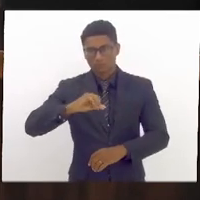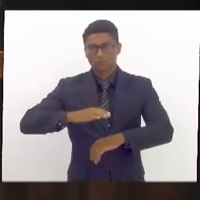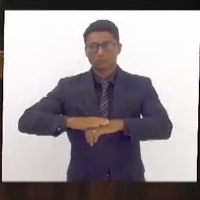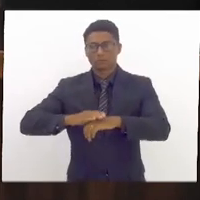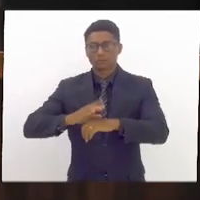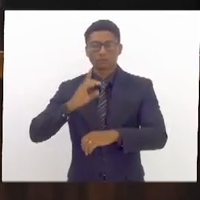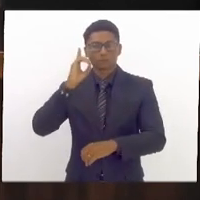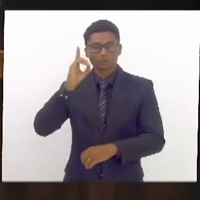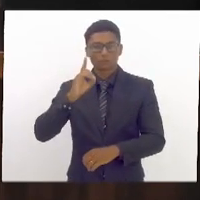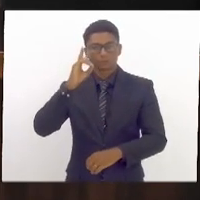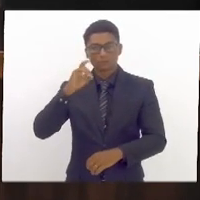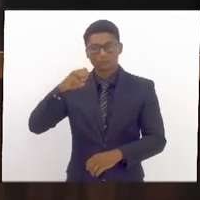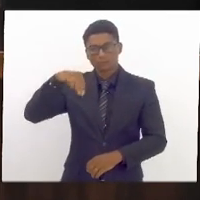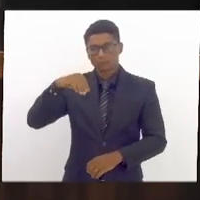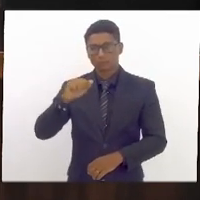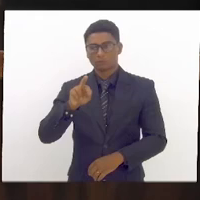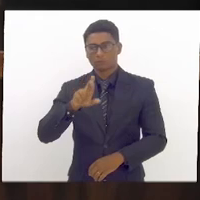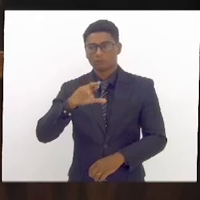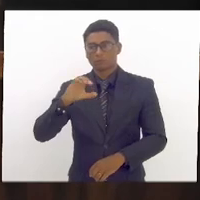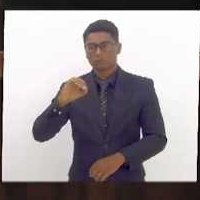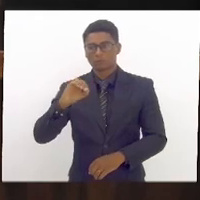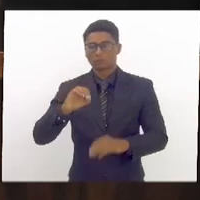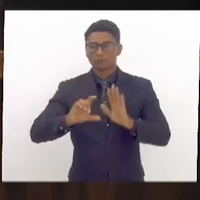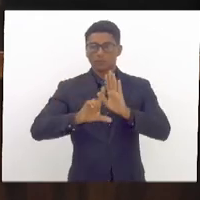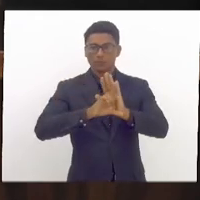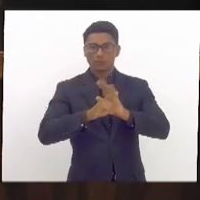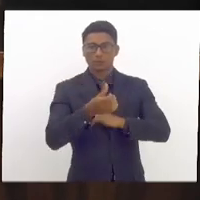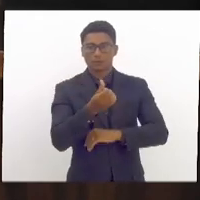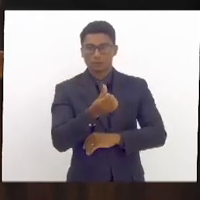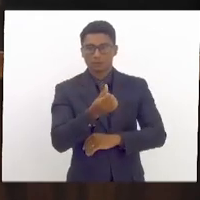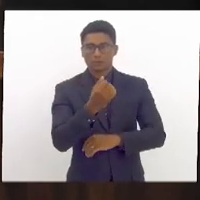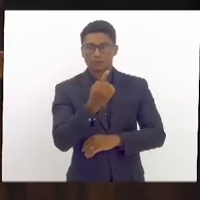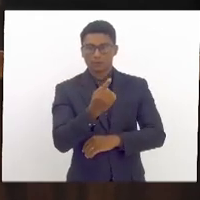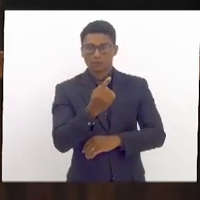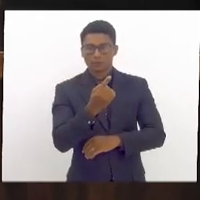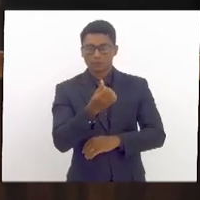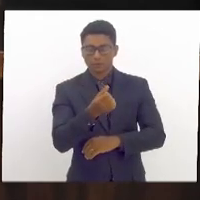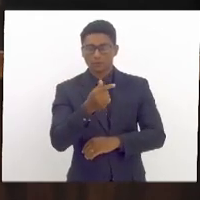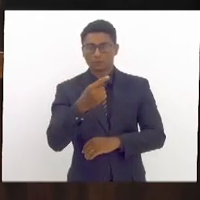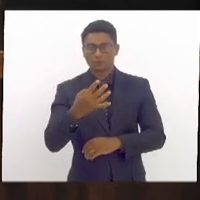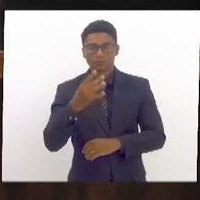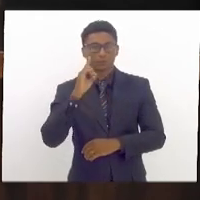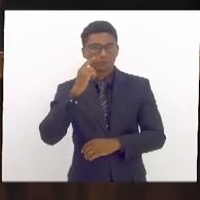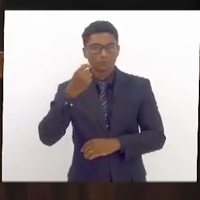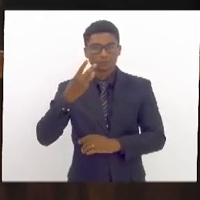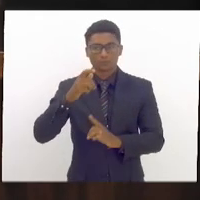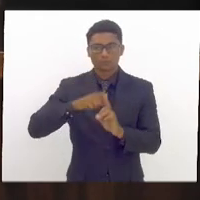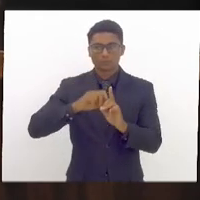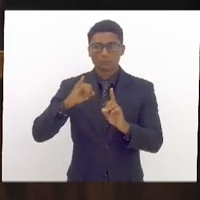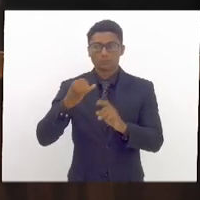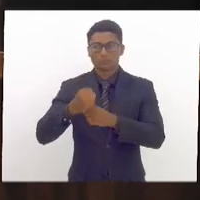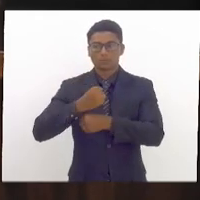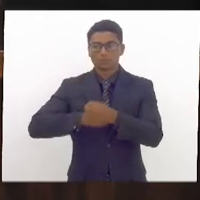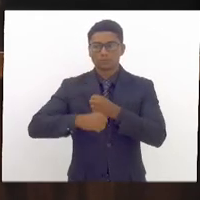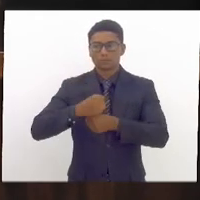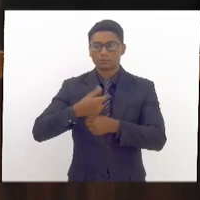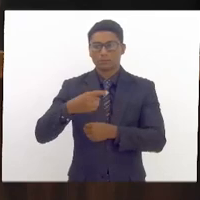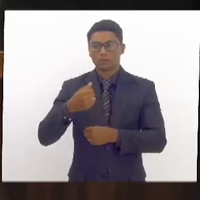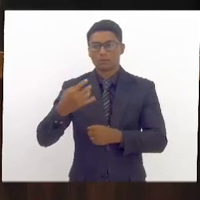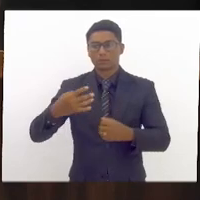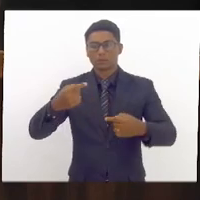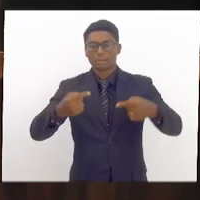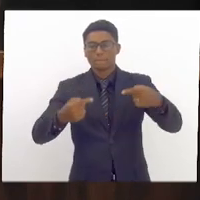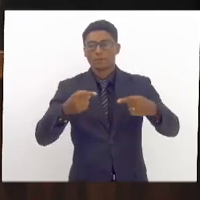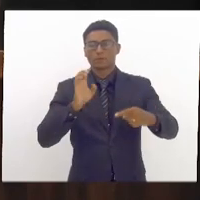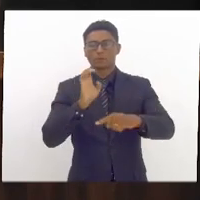deputado Márcio Canella, que altera a lei número 6.674, de 13 de janeiro de 2014, que dispõe sobre política estadual